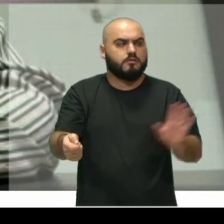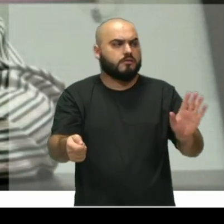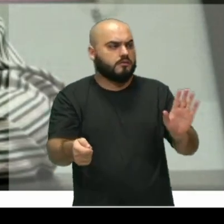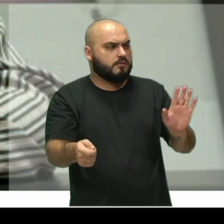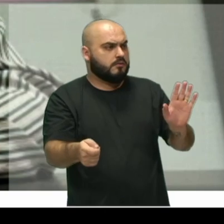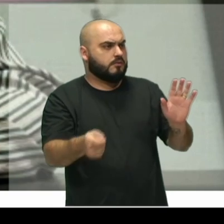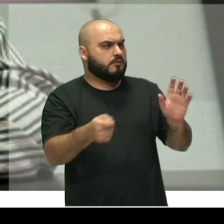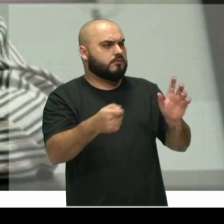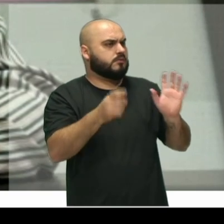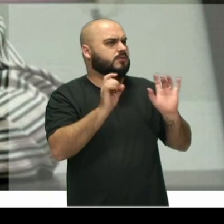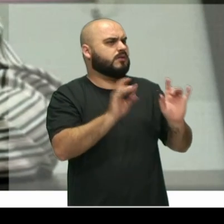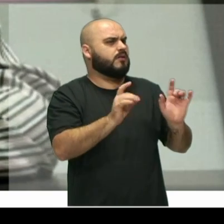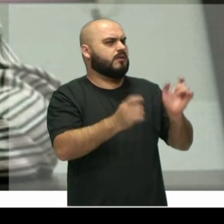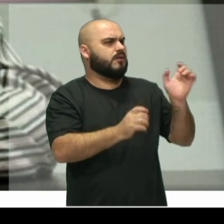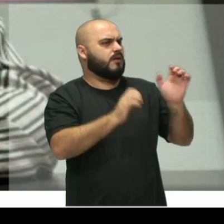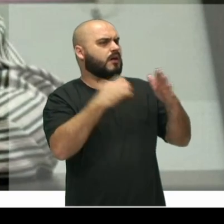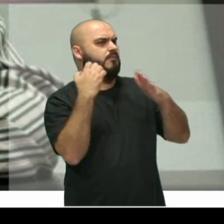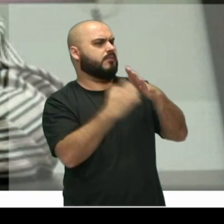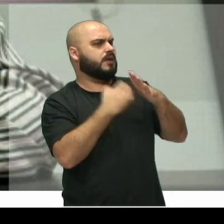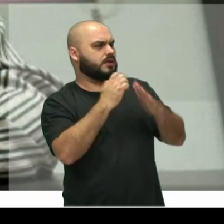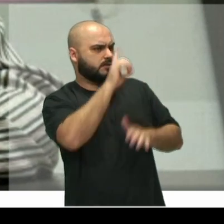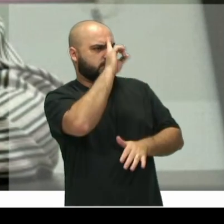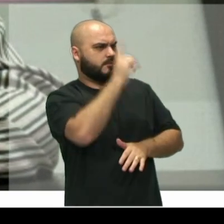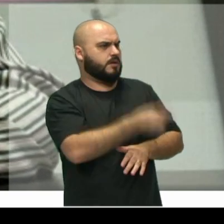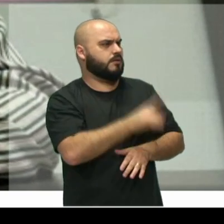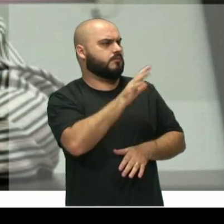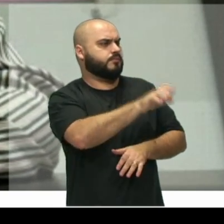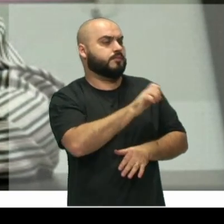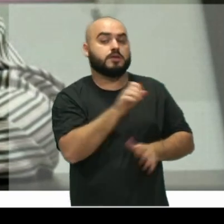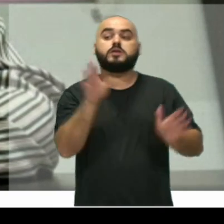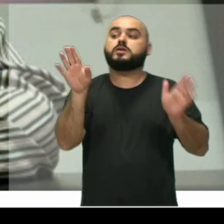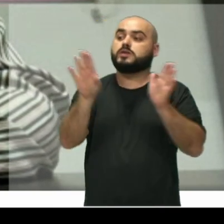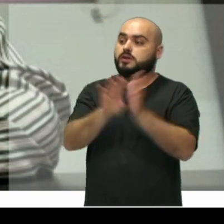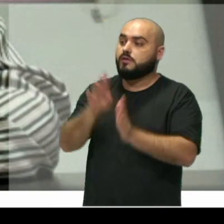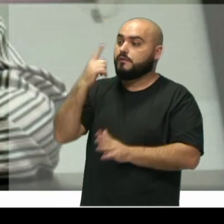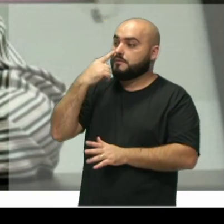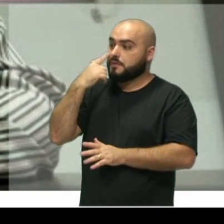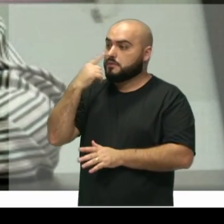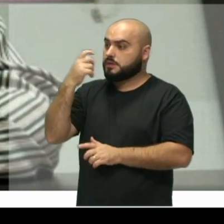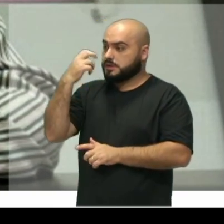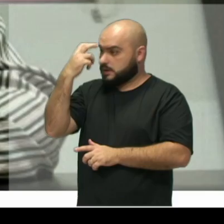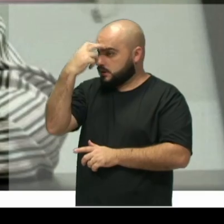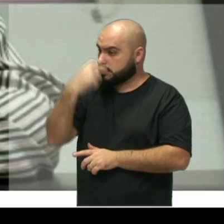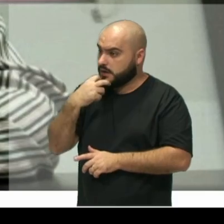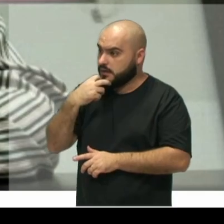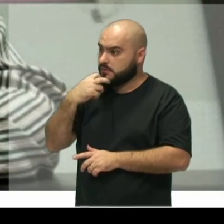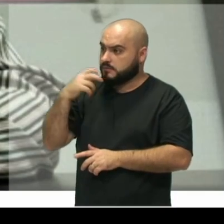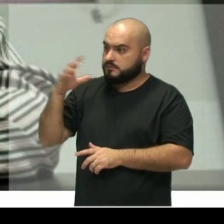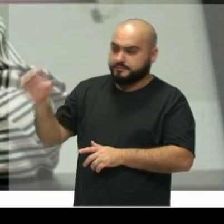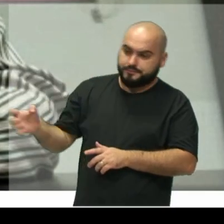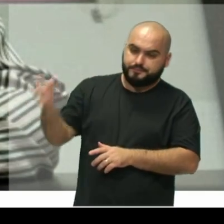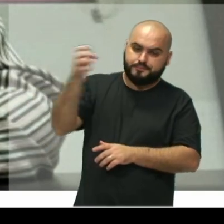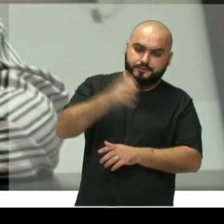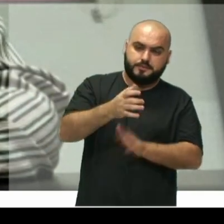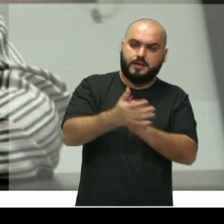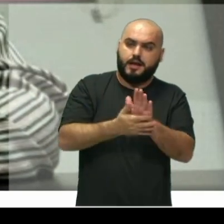do transporte, né, do quem vai buscar. Chega lá e encontra um deficiente visual, não leva, porque não quer, chega lá, ele tomar essa decisão não